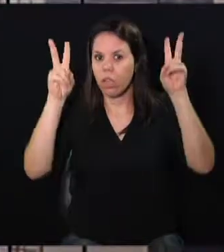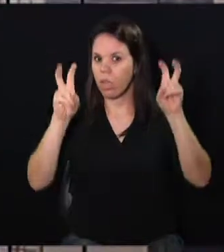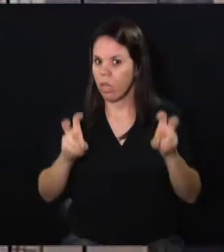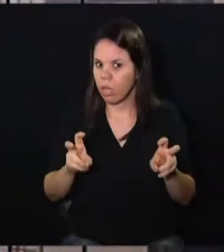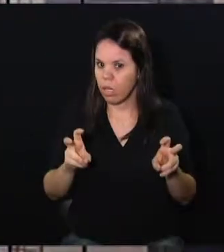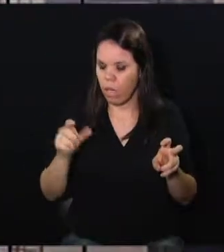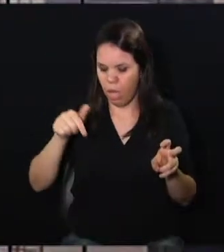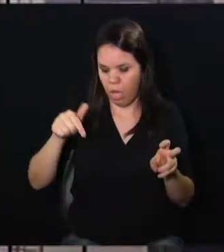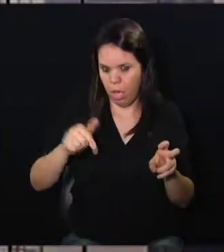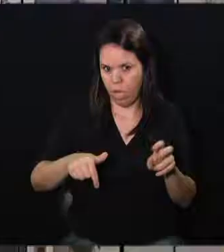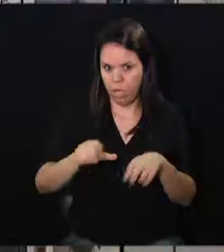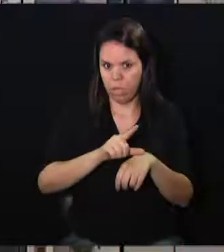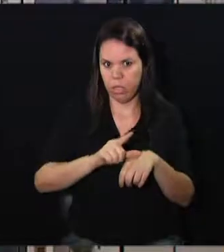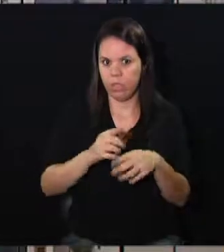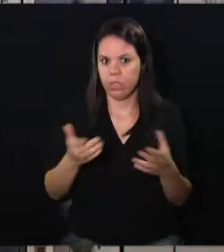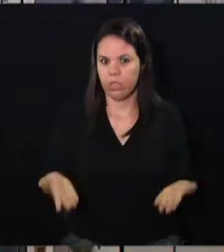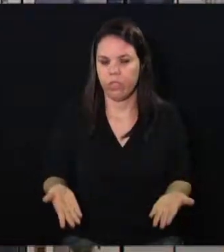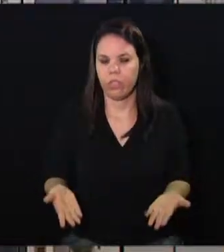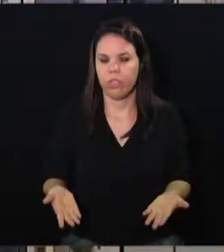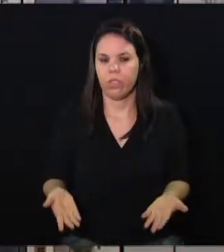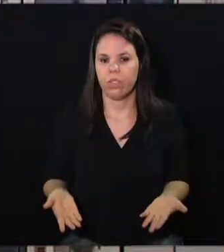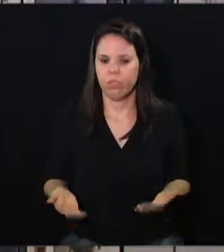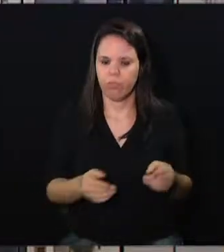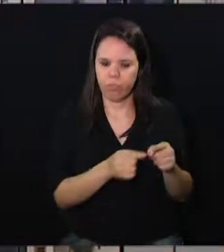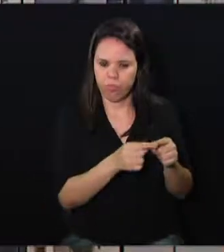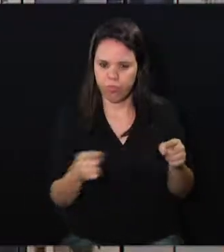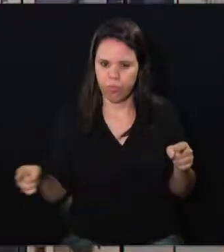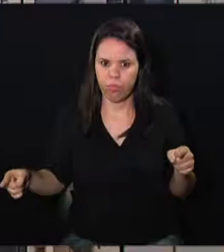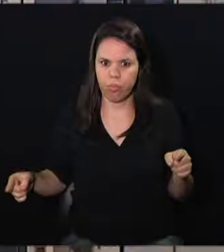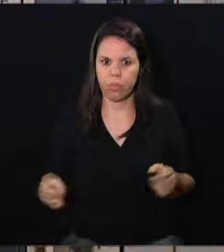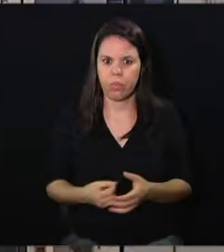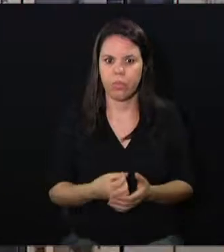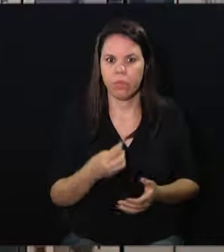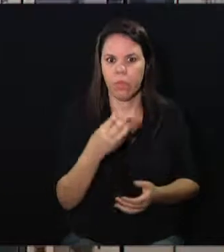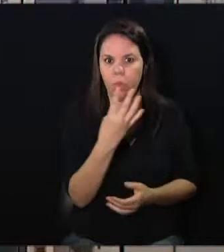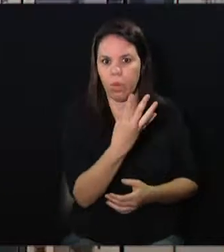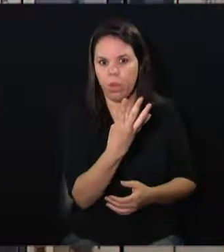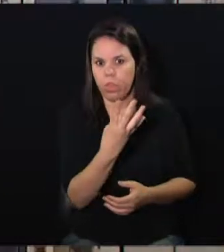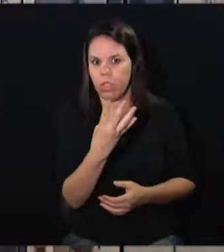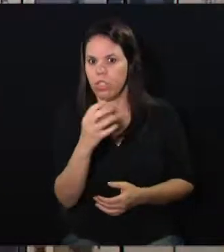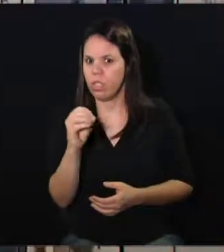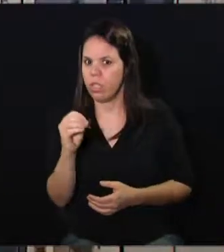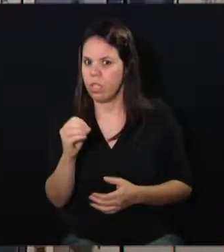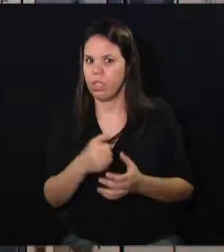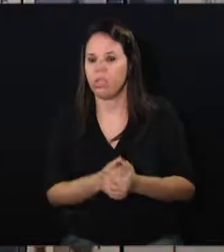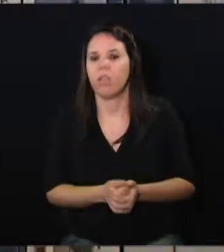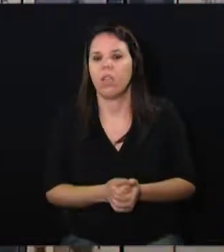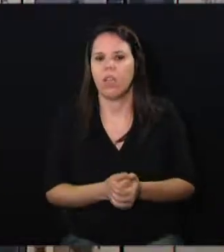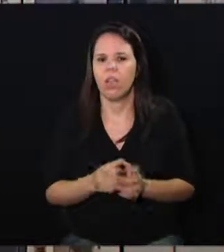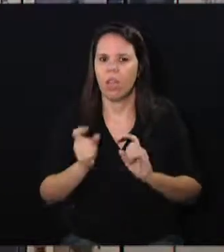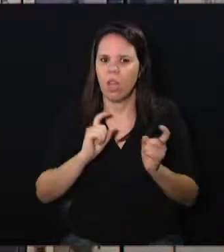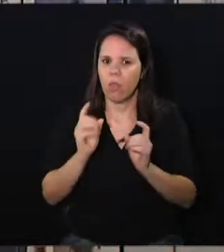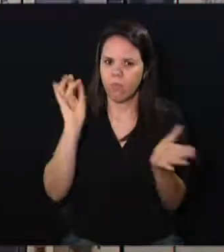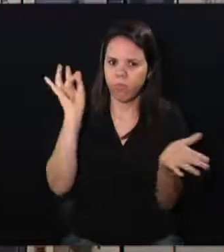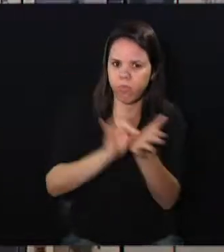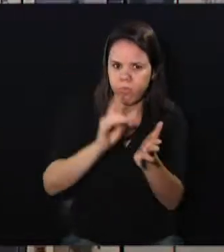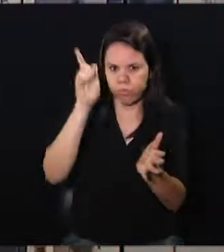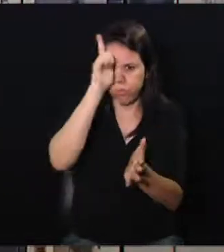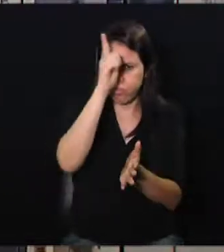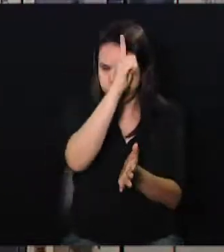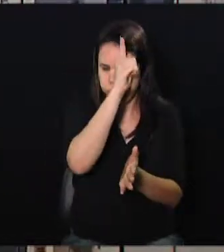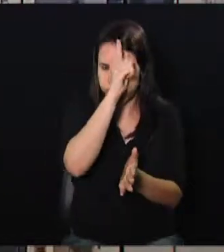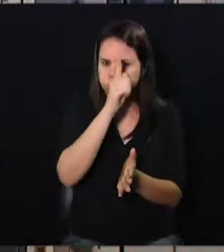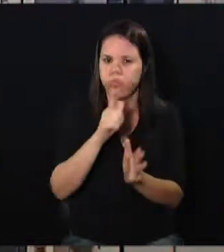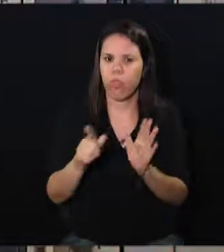do Legislativo. Durante a 40ª reunião ordinária, o vereador Gustavo Peta protocolou um projeto de lei